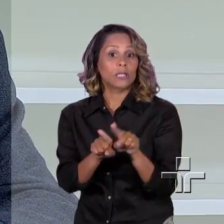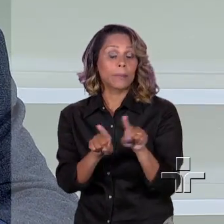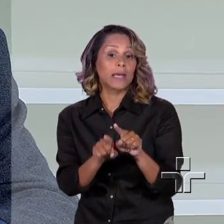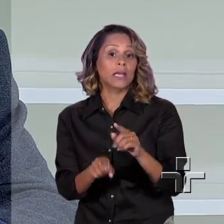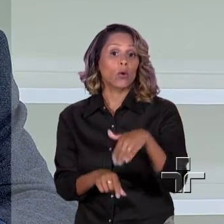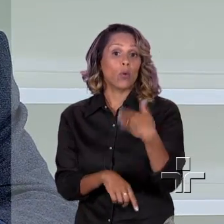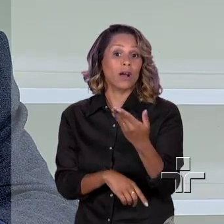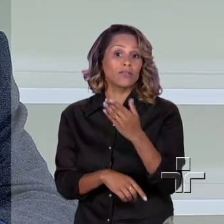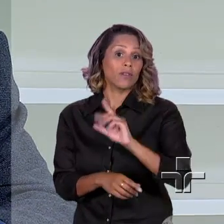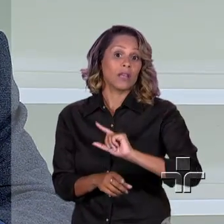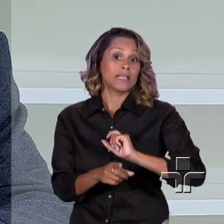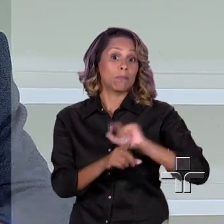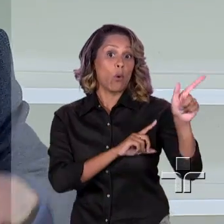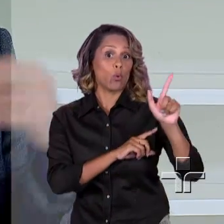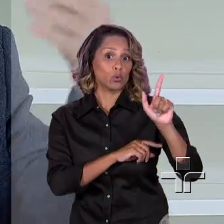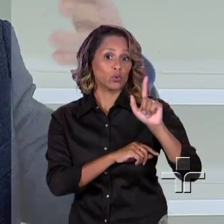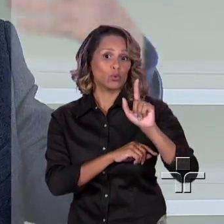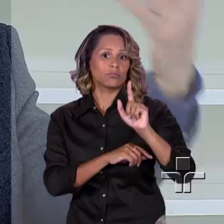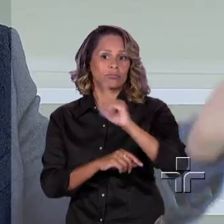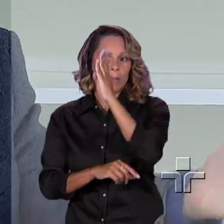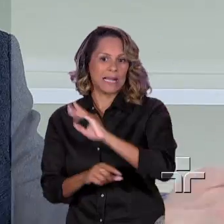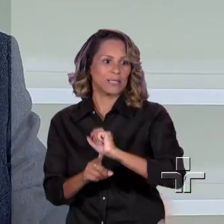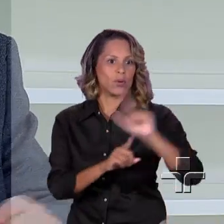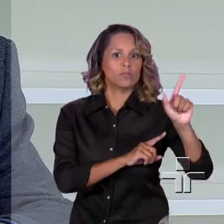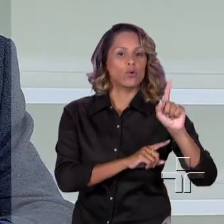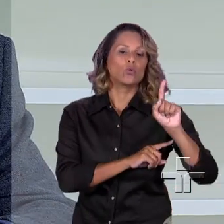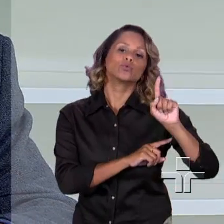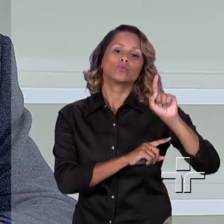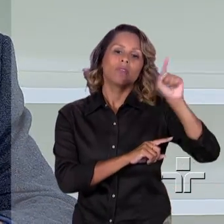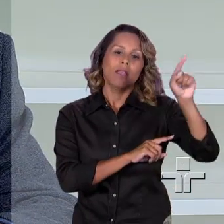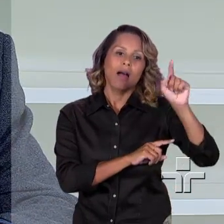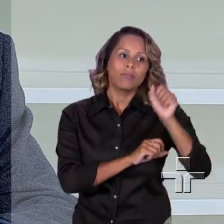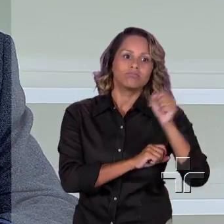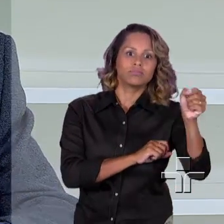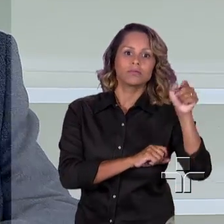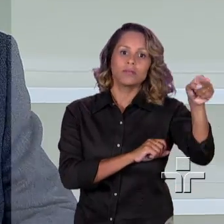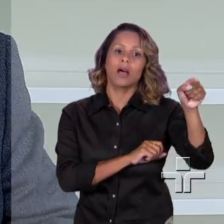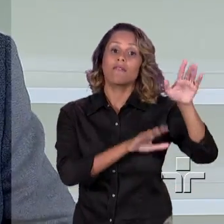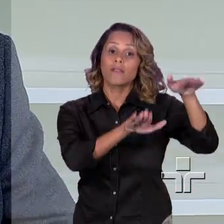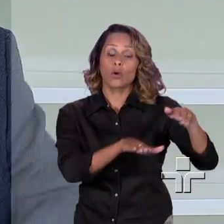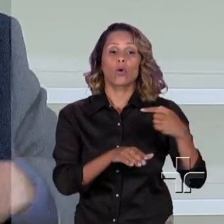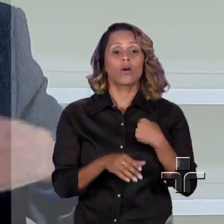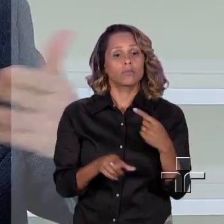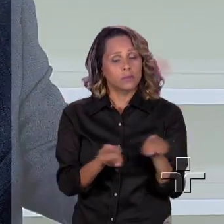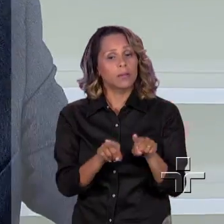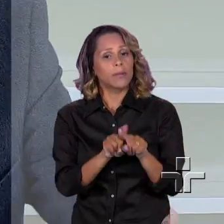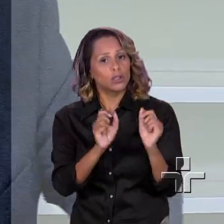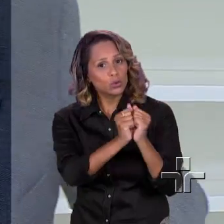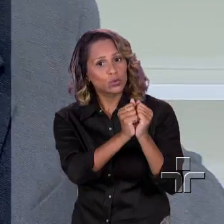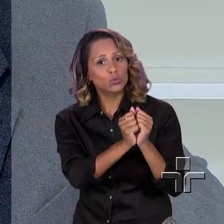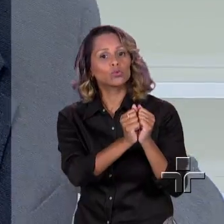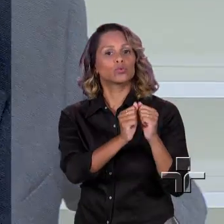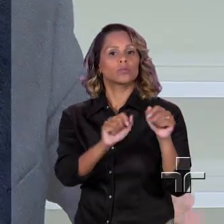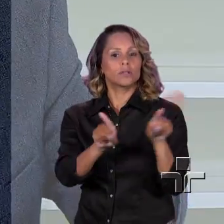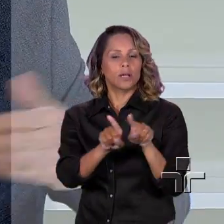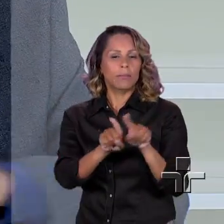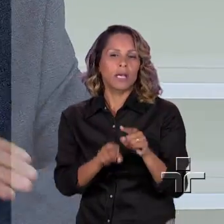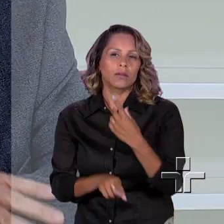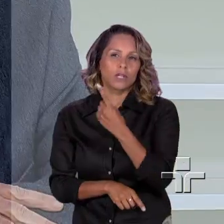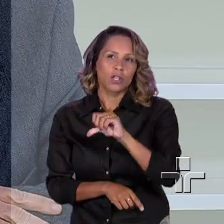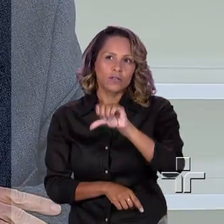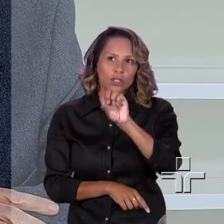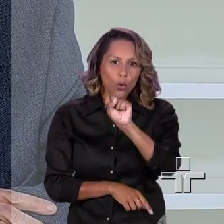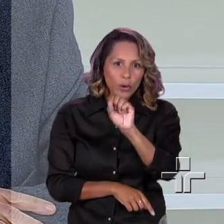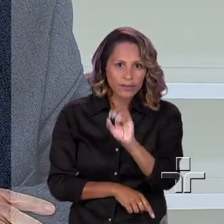Cláudio, e também passagem em Paris, e posteriormente, nos anos 80, na atividade política dele, foi meu